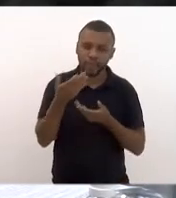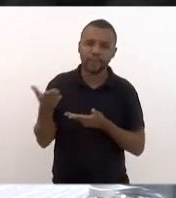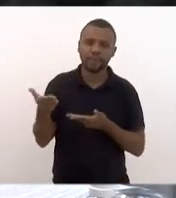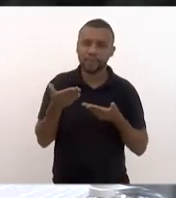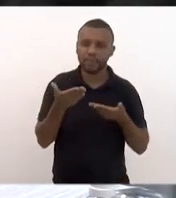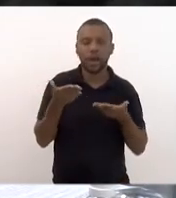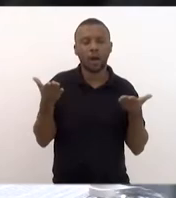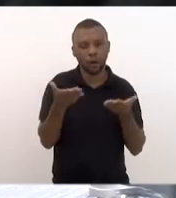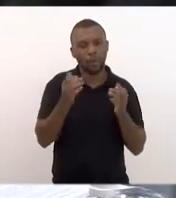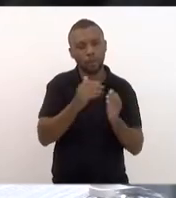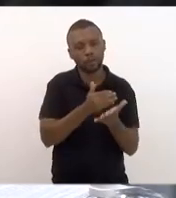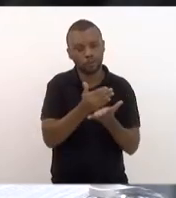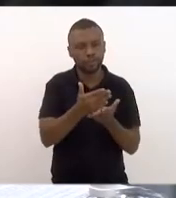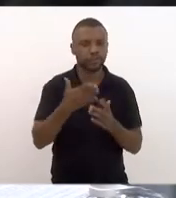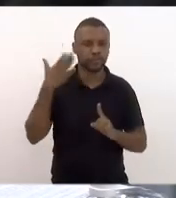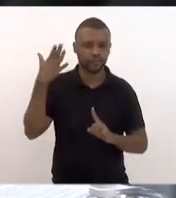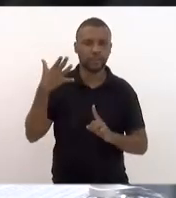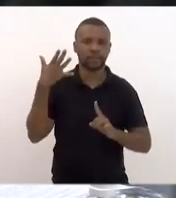tem a palavra agora.